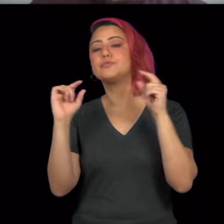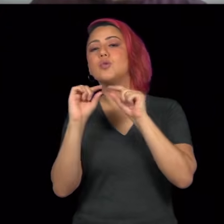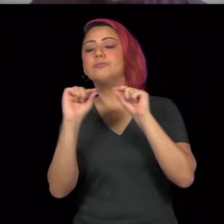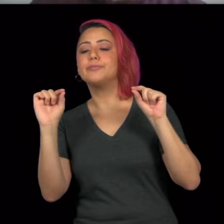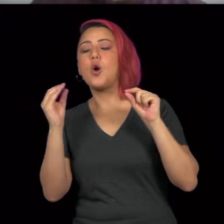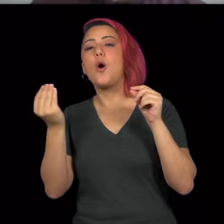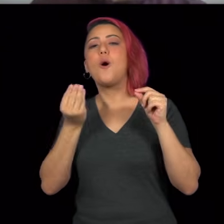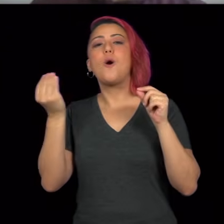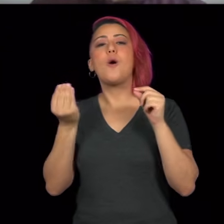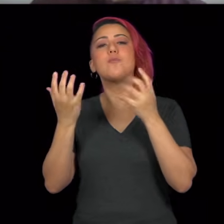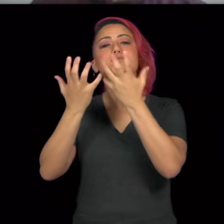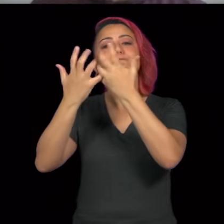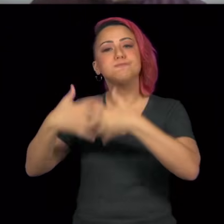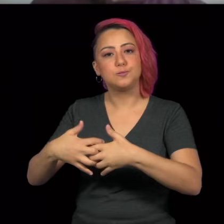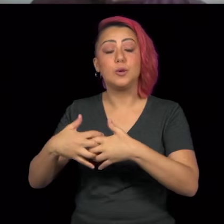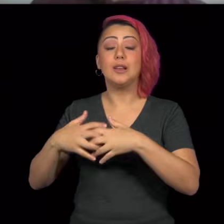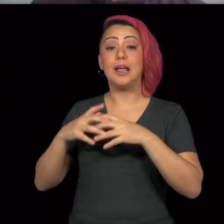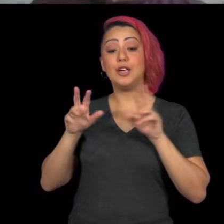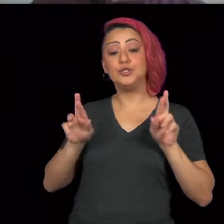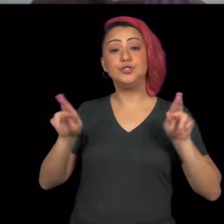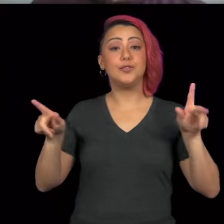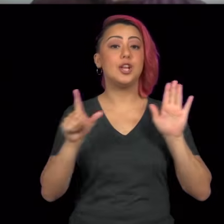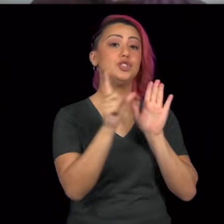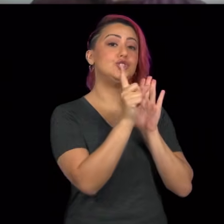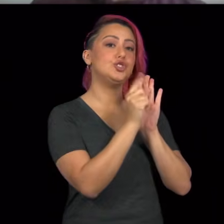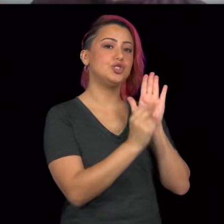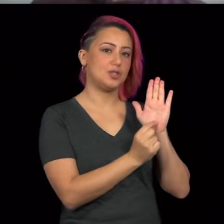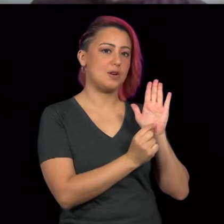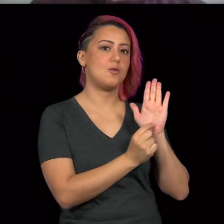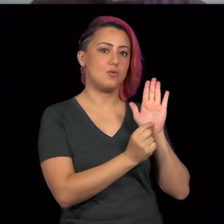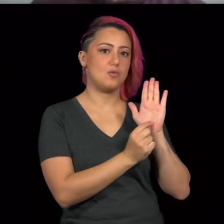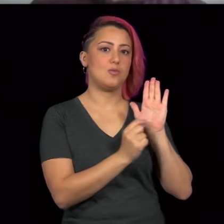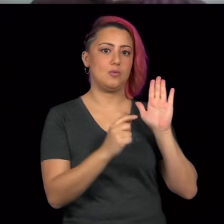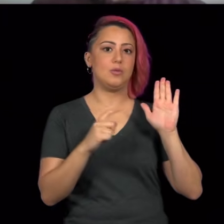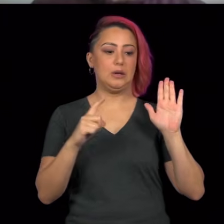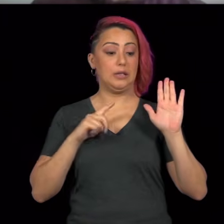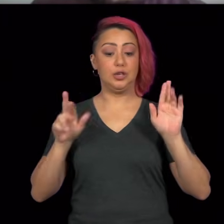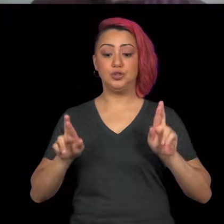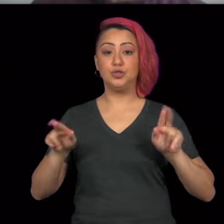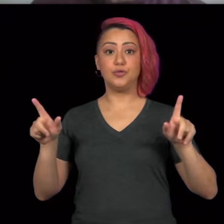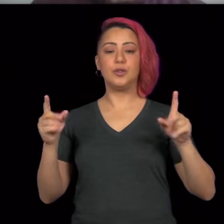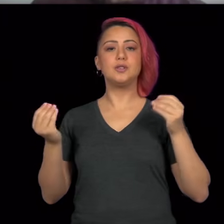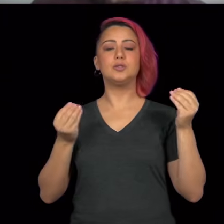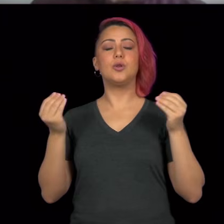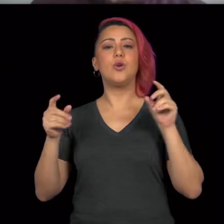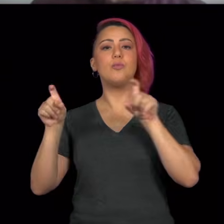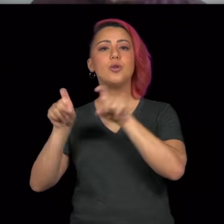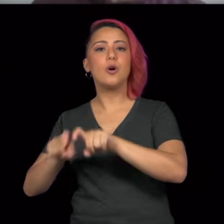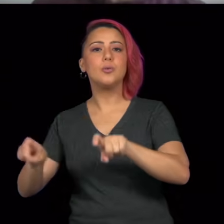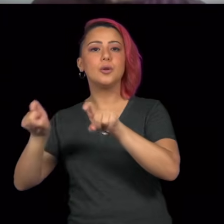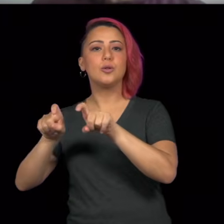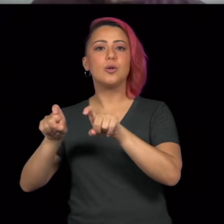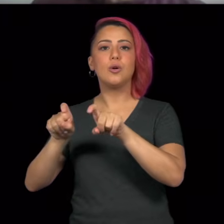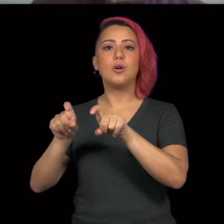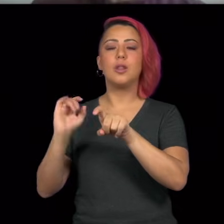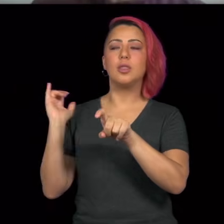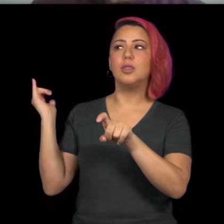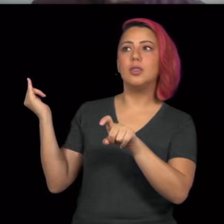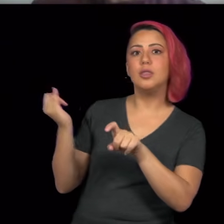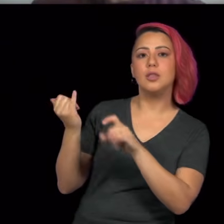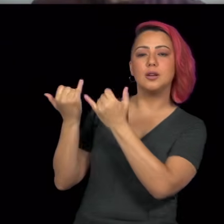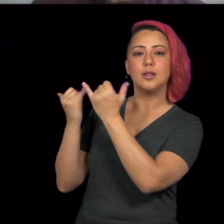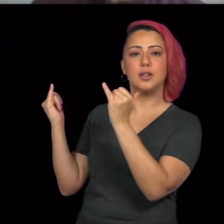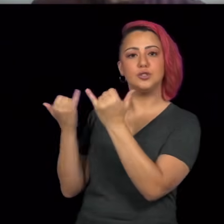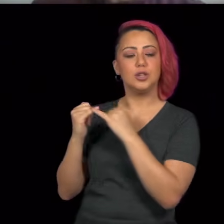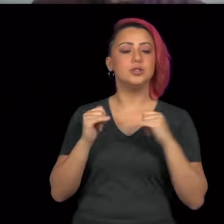caso dos sinais digitais, a gente pode distinguir, discretizar esse nível, né, em dois estados